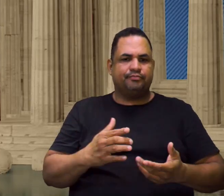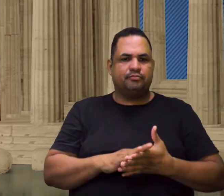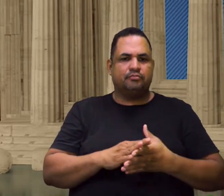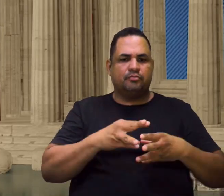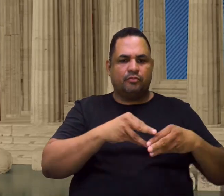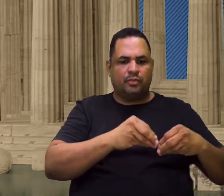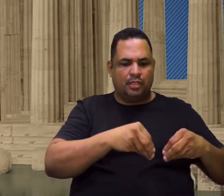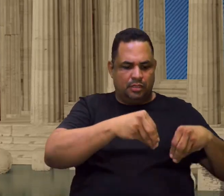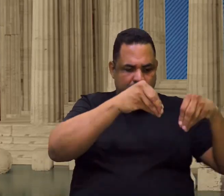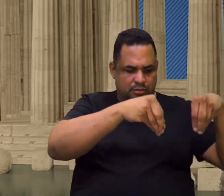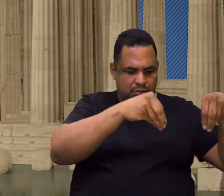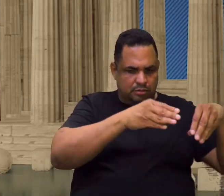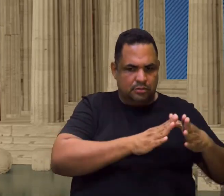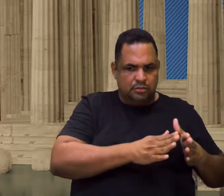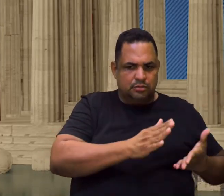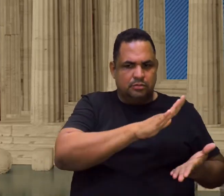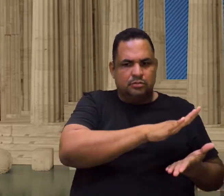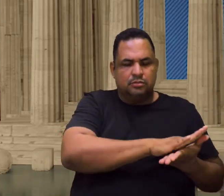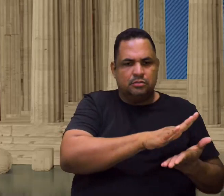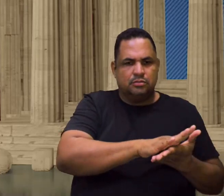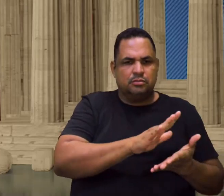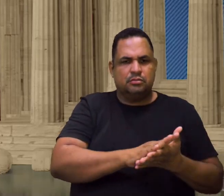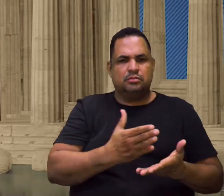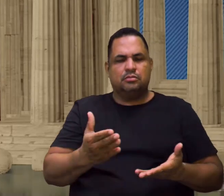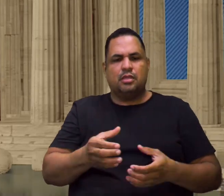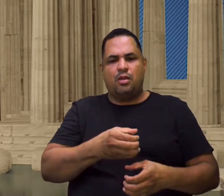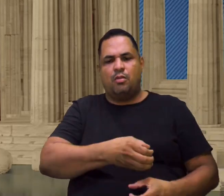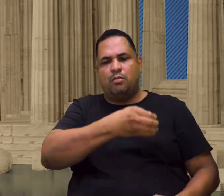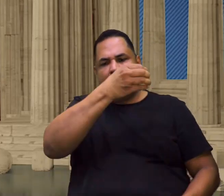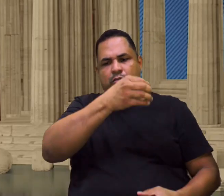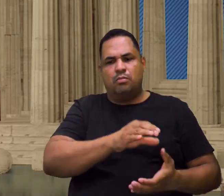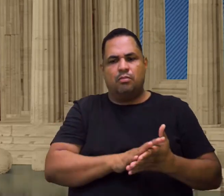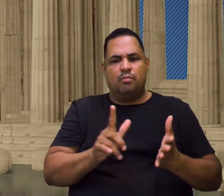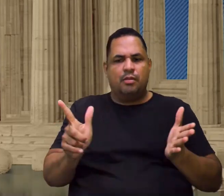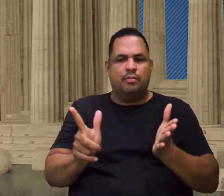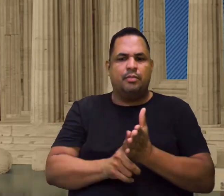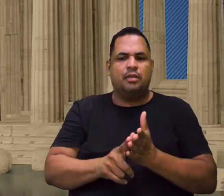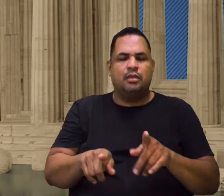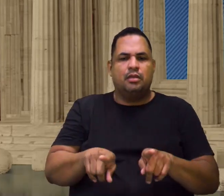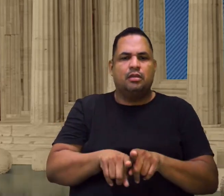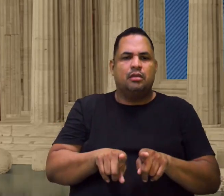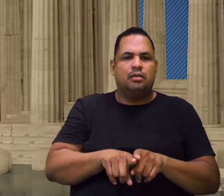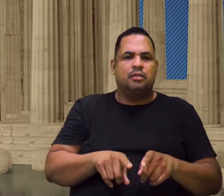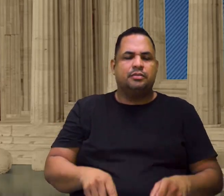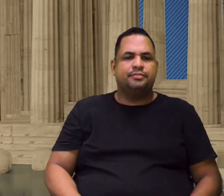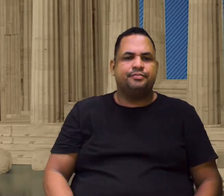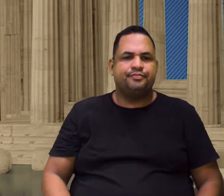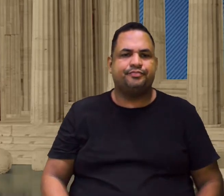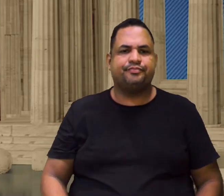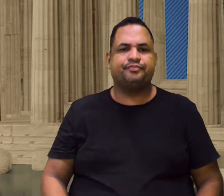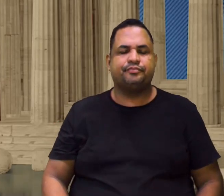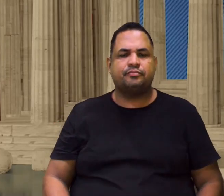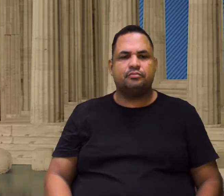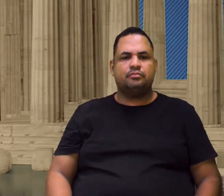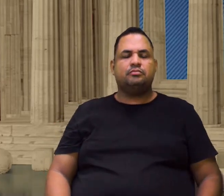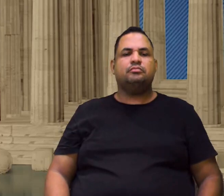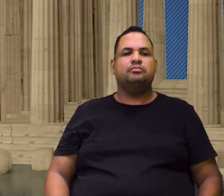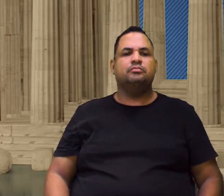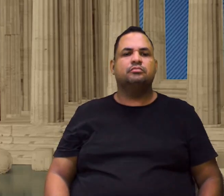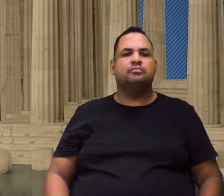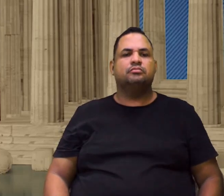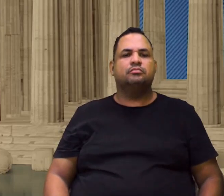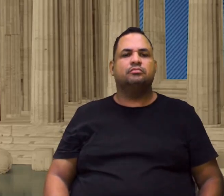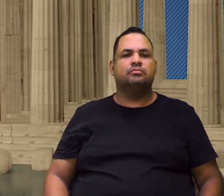sacos plásticos vou separando, plástico, PET, papel e etc. E os resíduos de alimento, composteira em